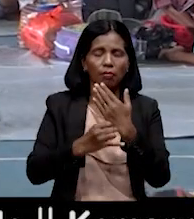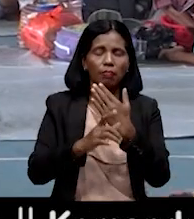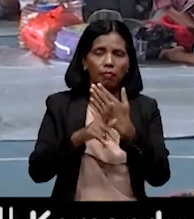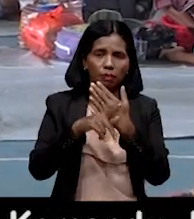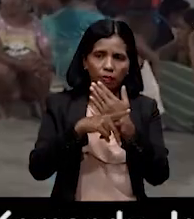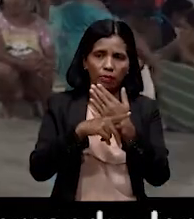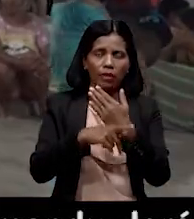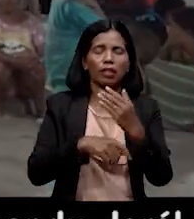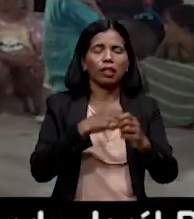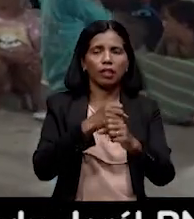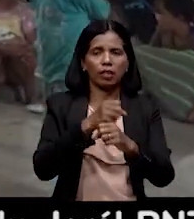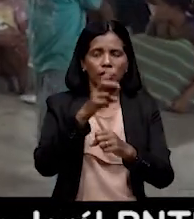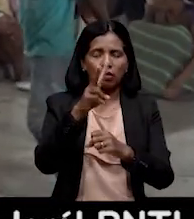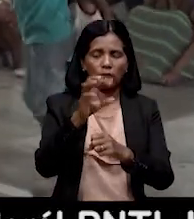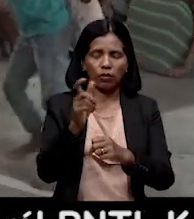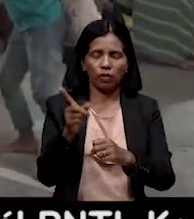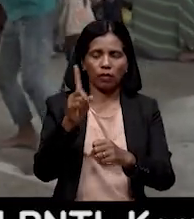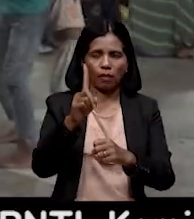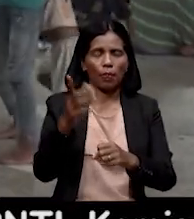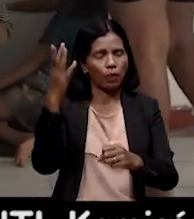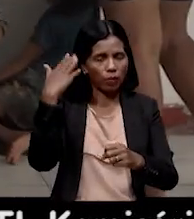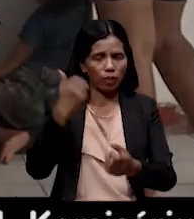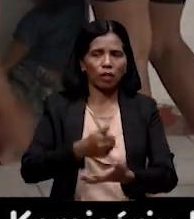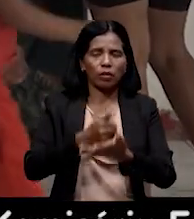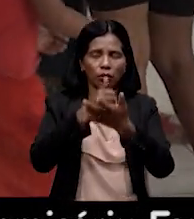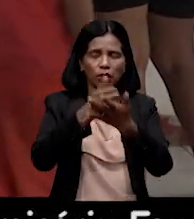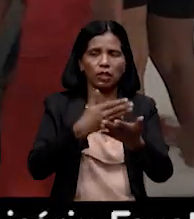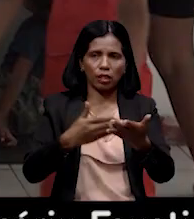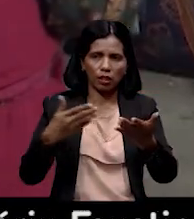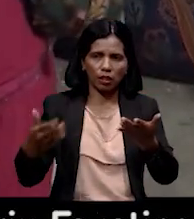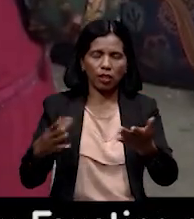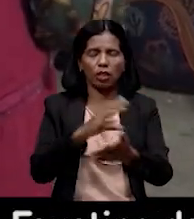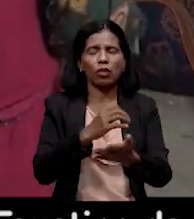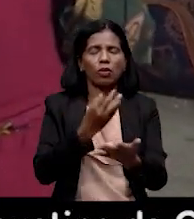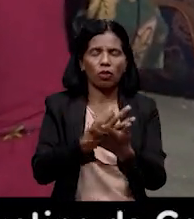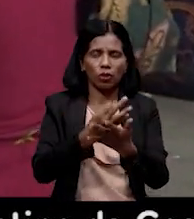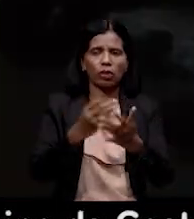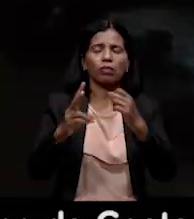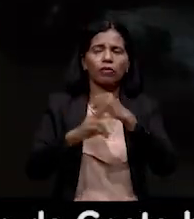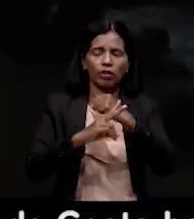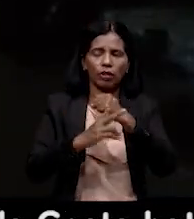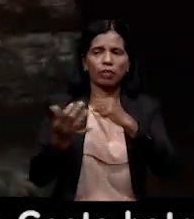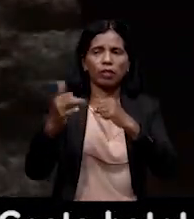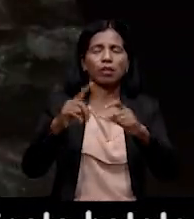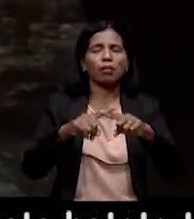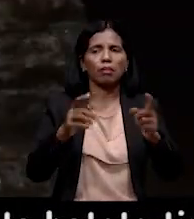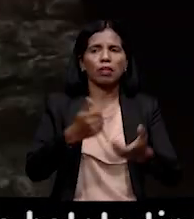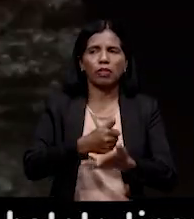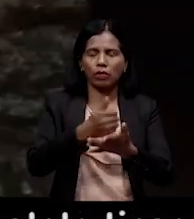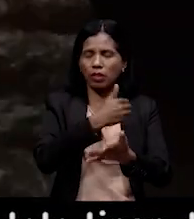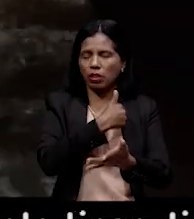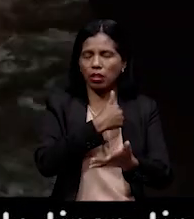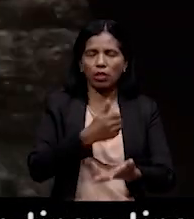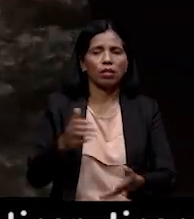antes, né, Proteção Civil foi um apoio material construção no orçamento para vítima Sira, mas bem apoio refere cidade o